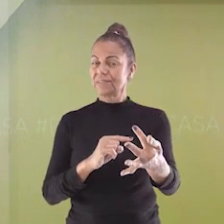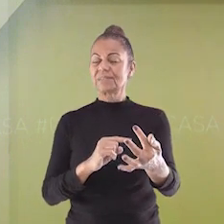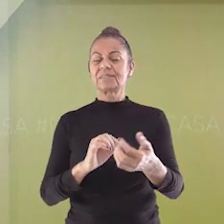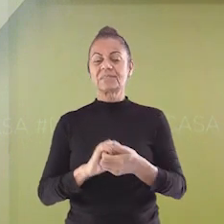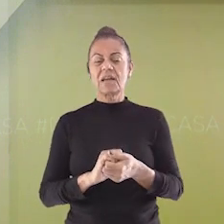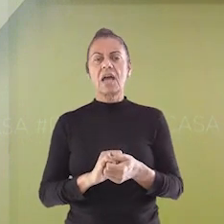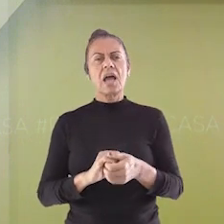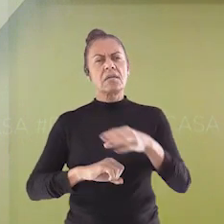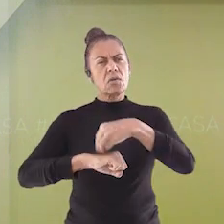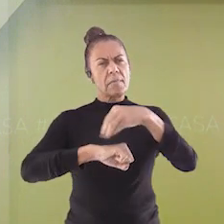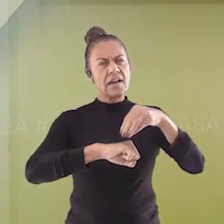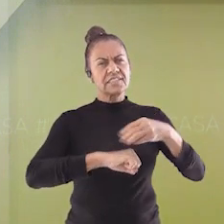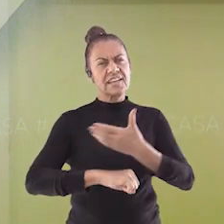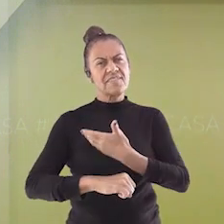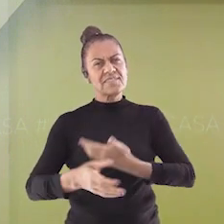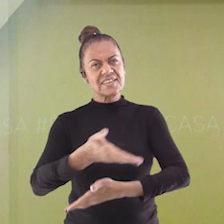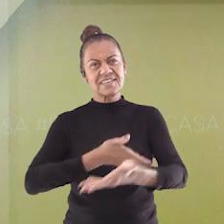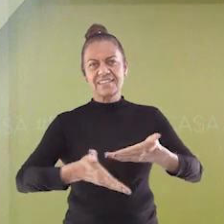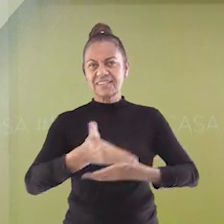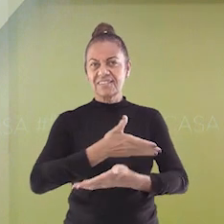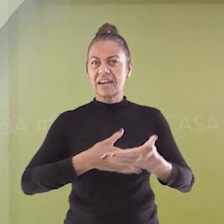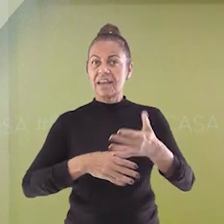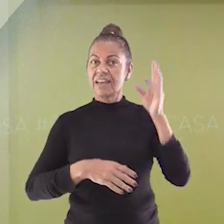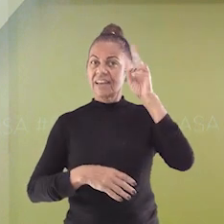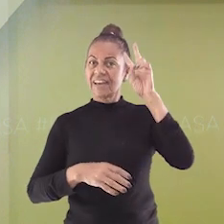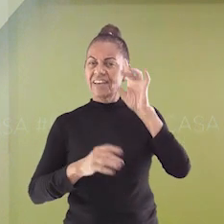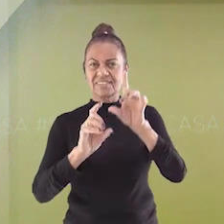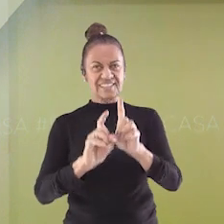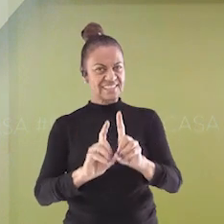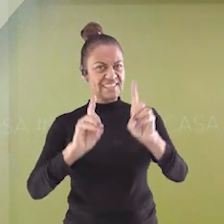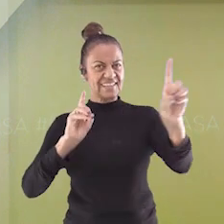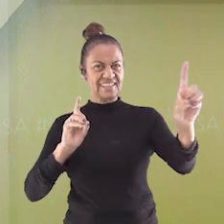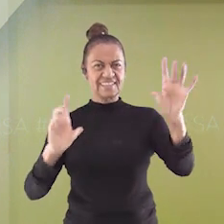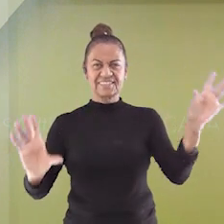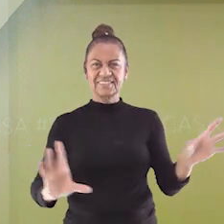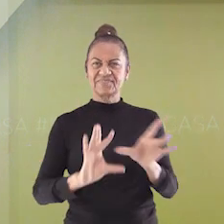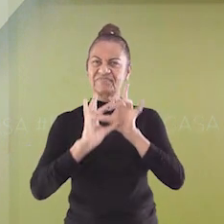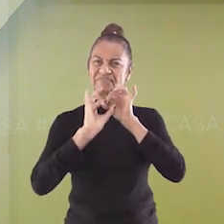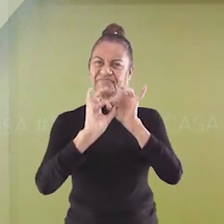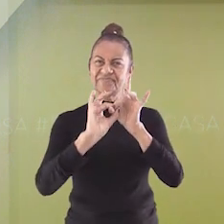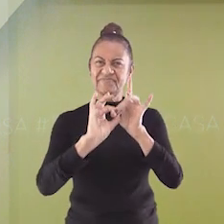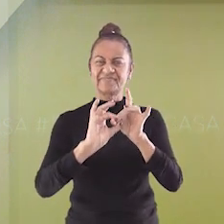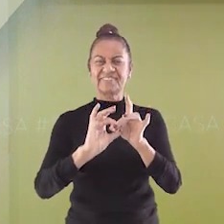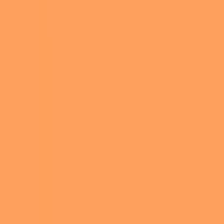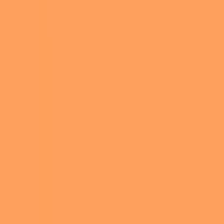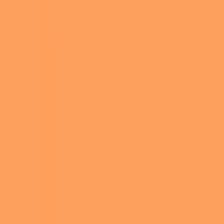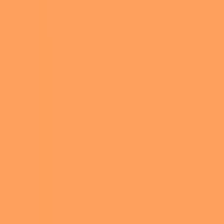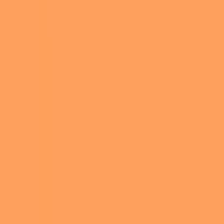aprendizados. E lembre-se, mesmo distantes, estamos juntos. Tchau!